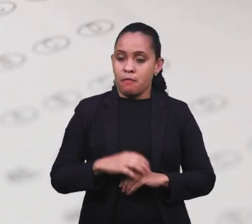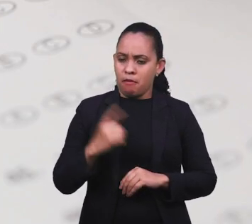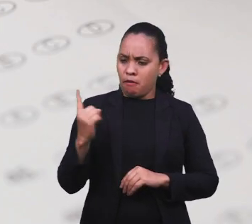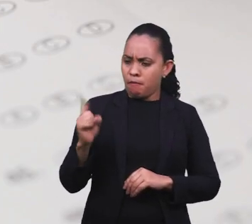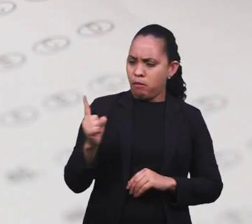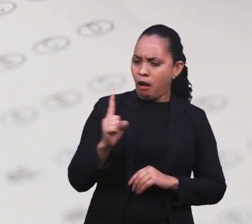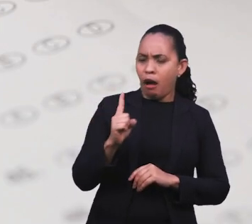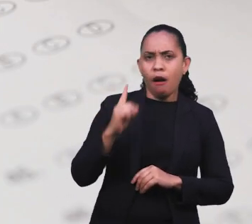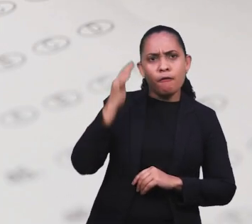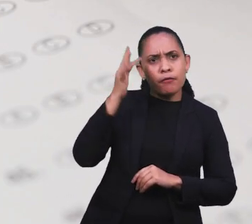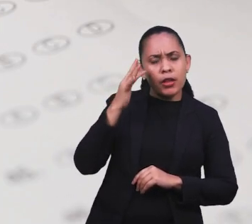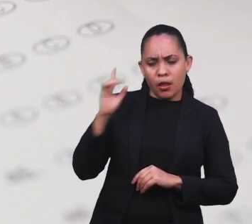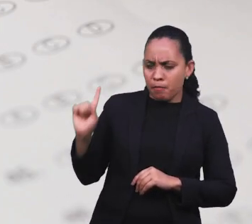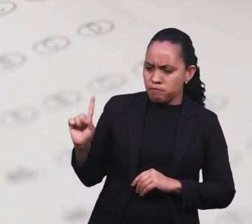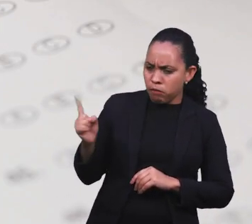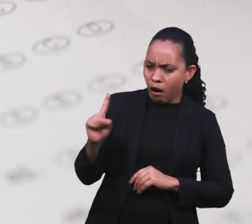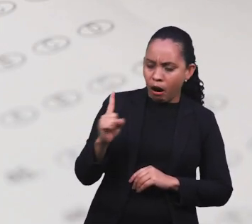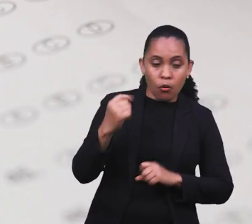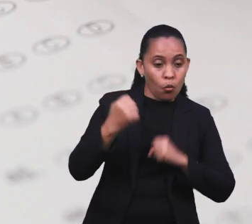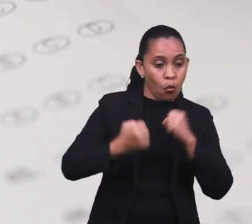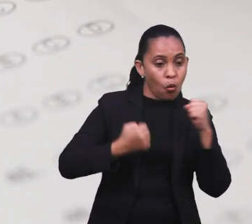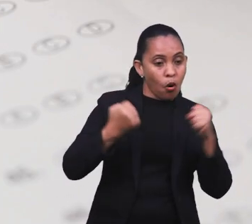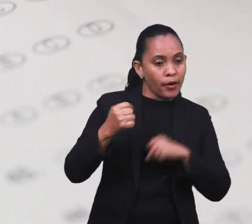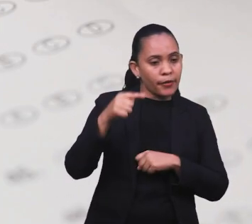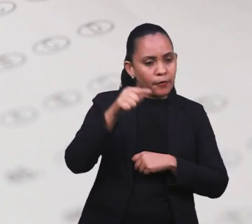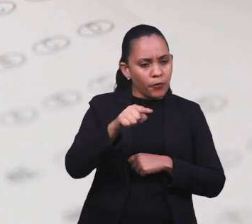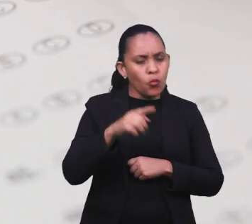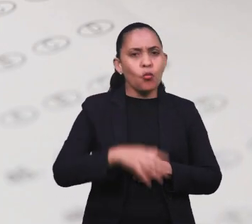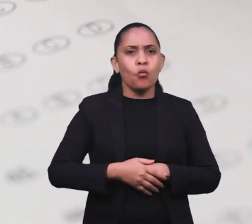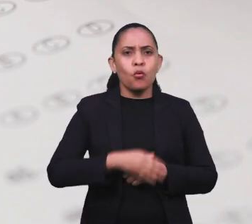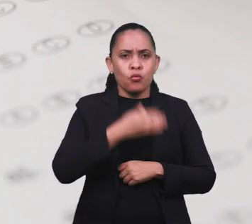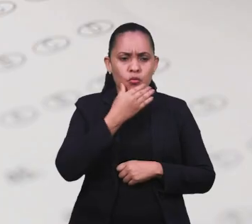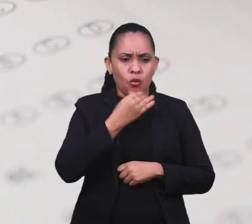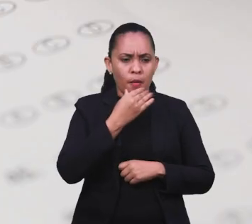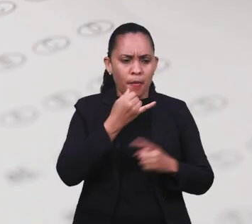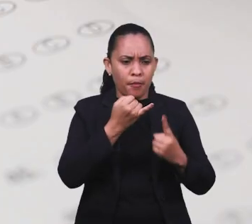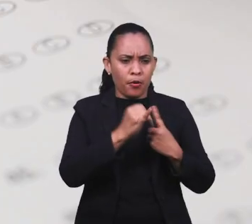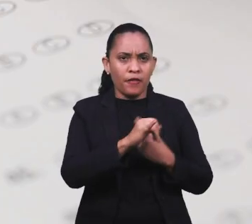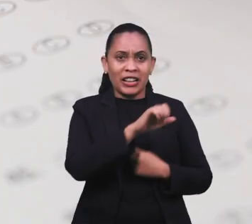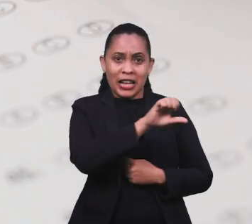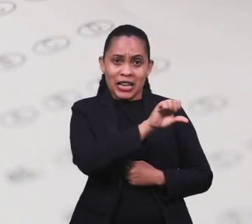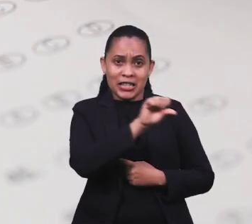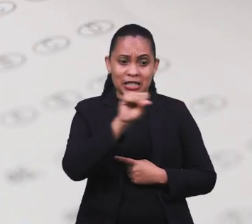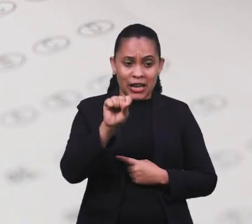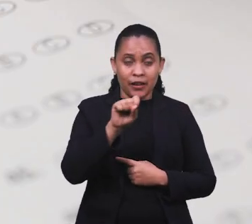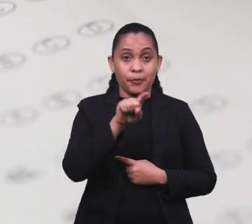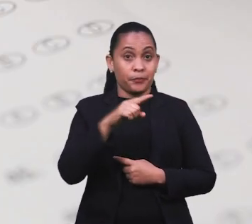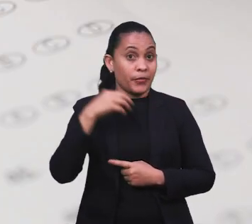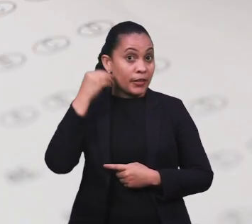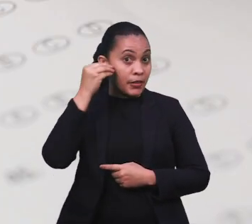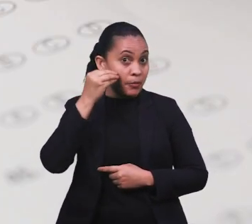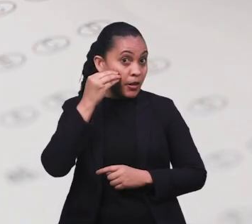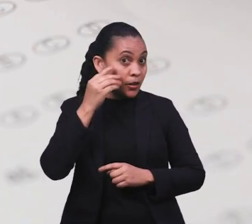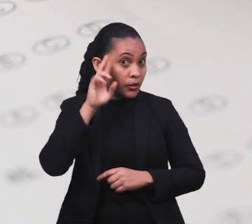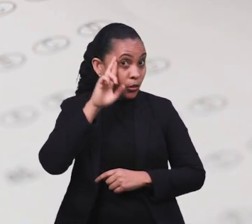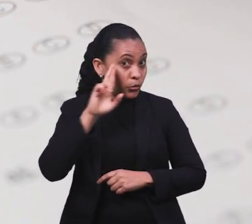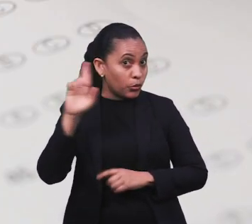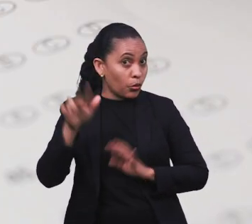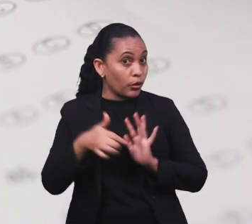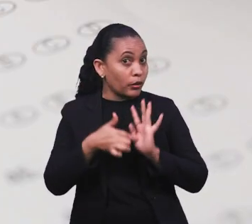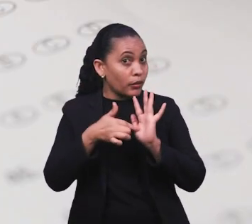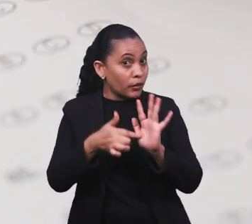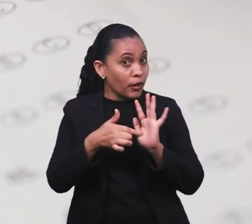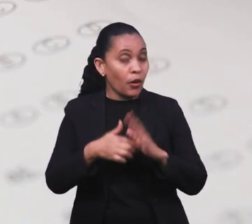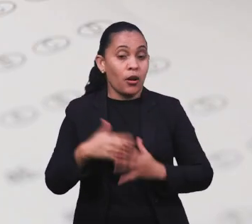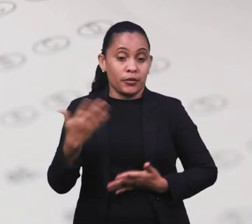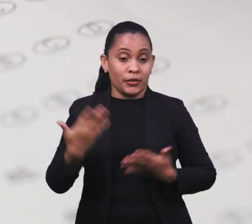E correndo Filipe ouviu que lia o profeta Isaías. É a experiência que o Senhor aqui deu